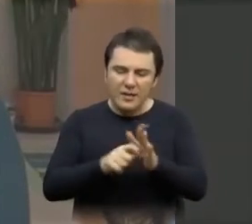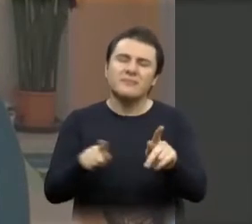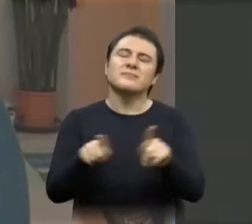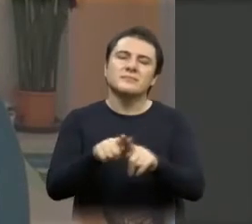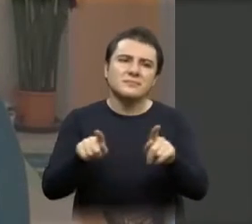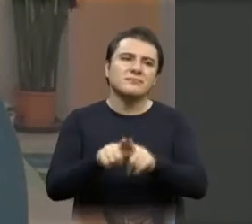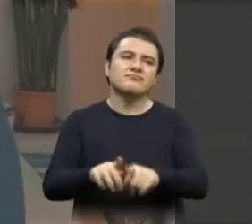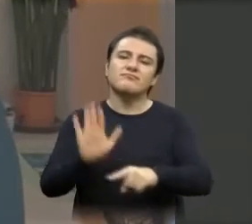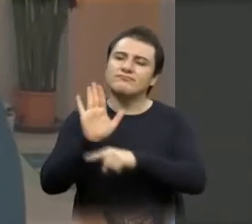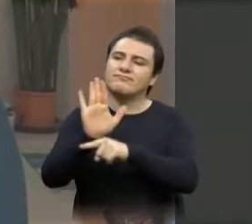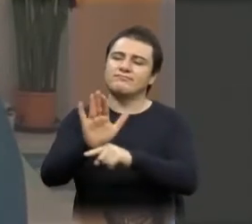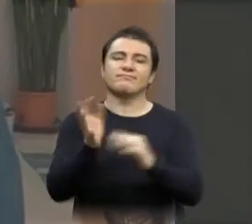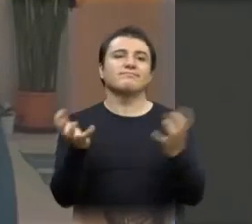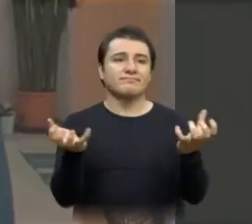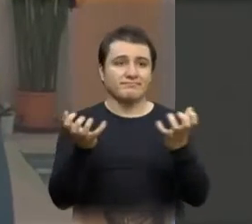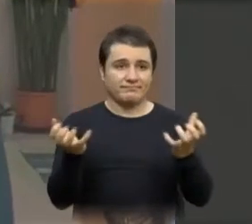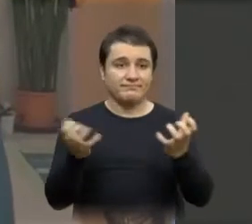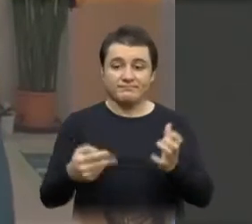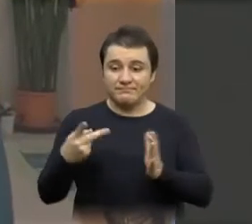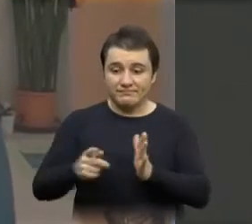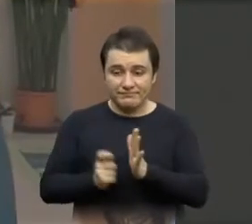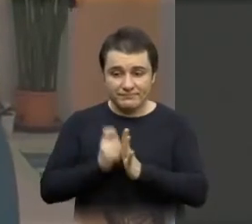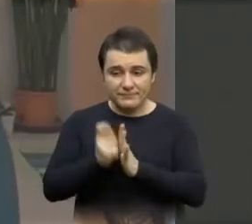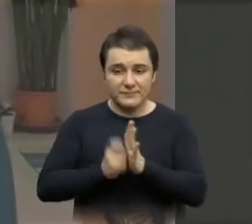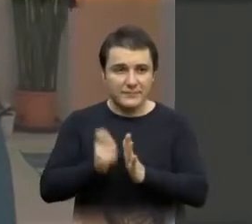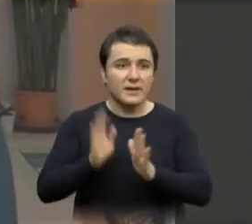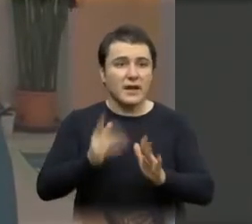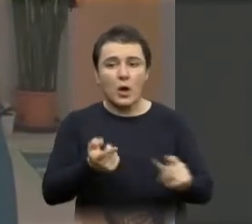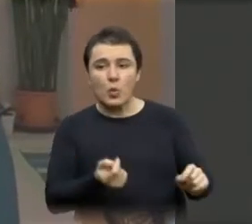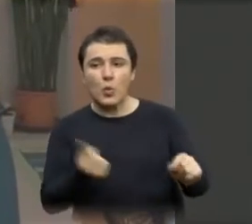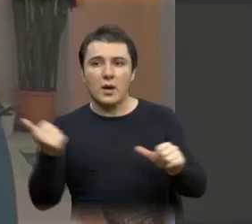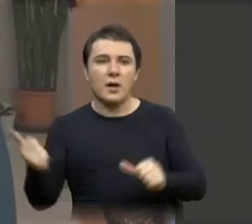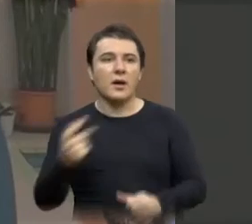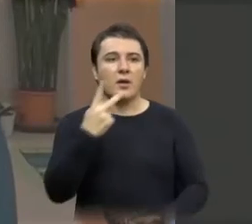solidário. E este povo araraquarense já doou